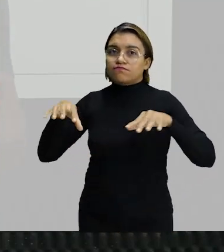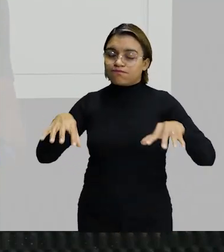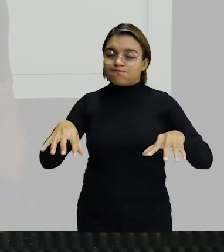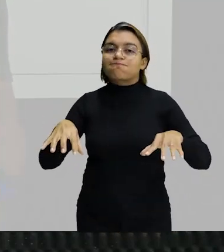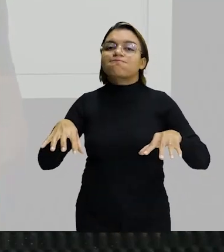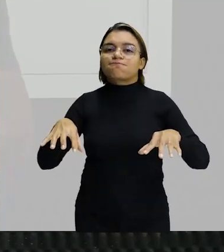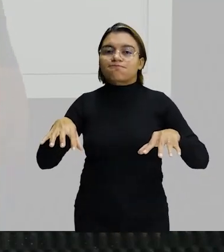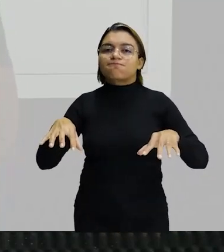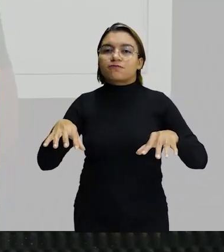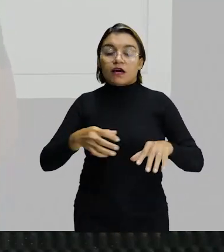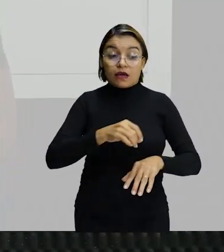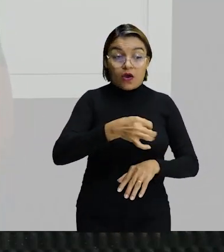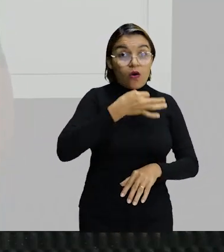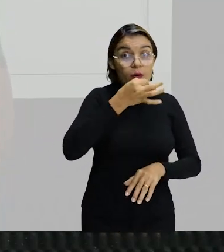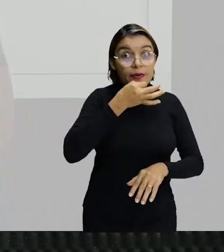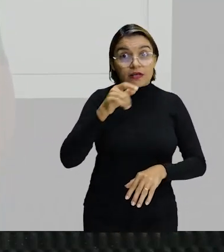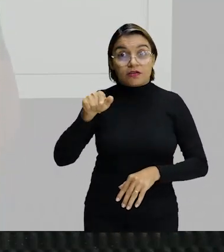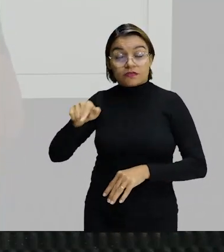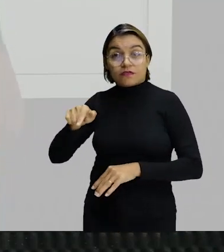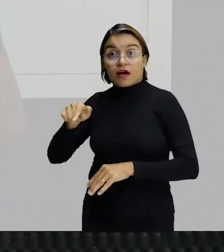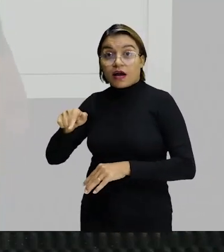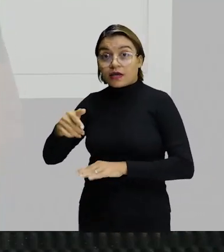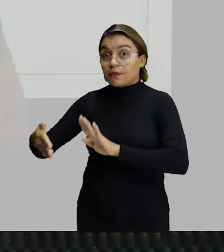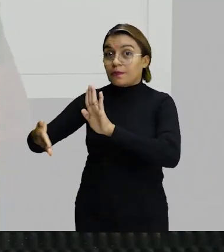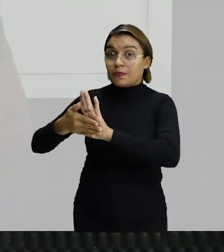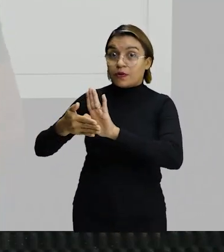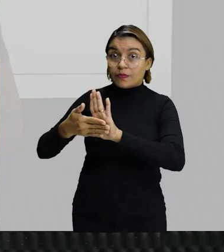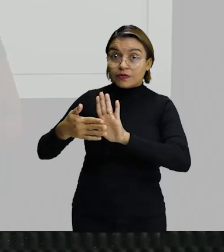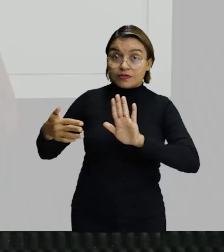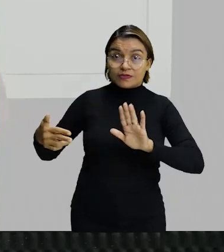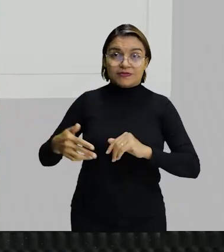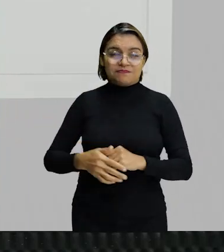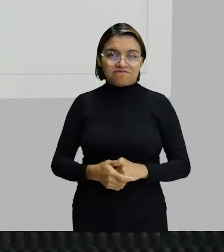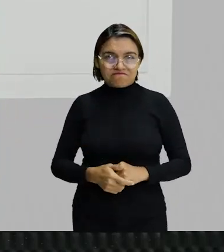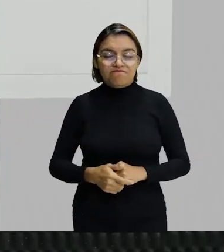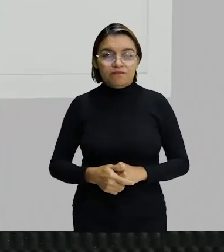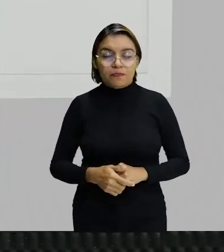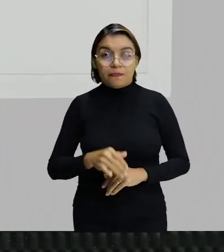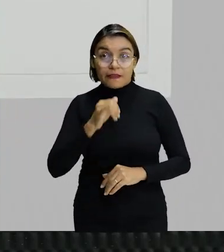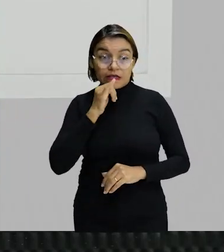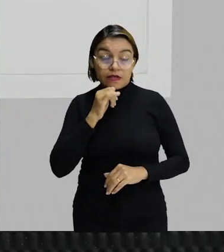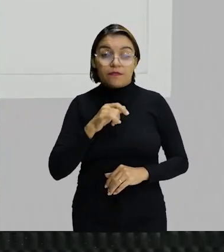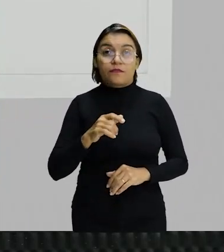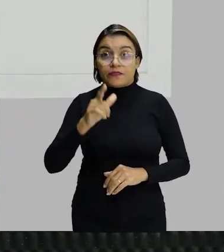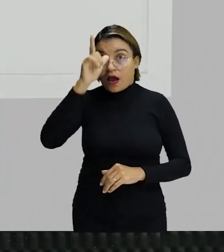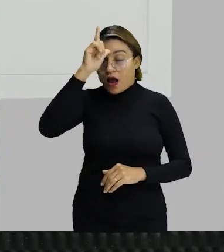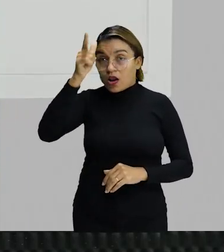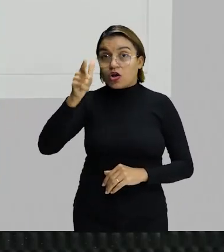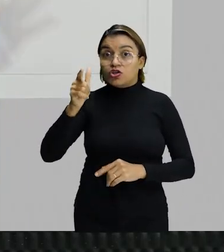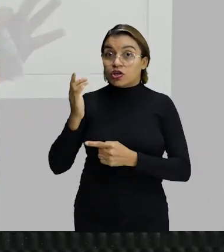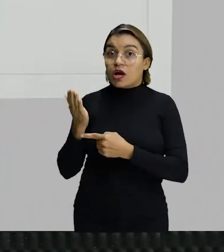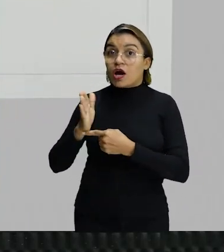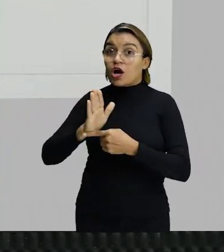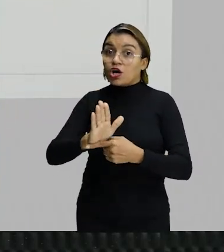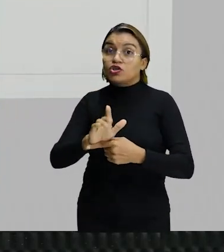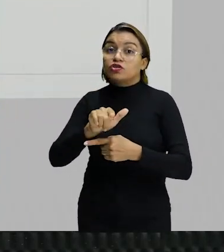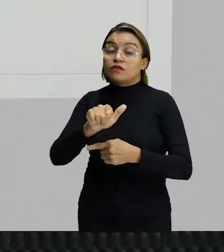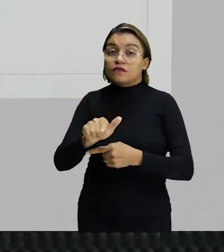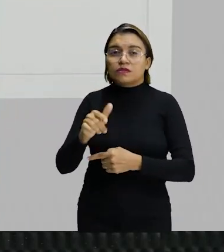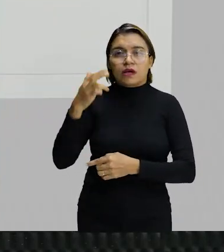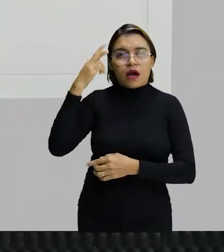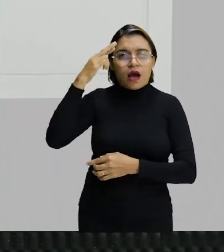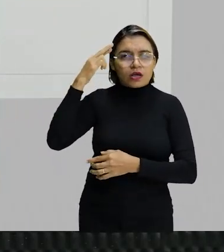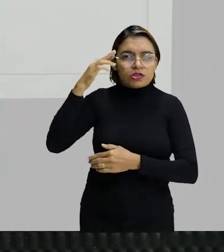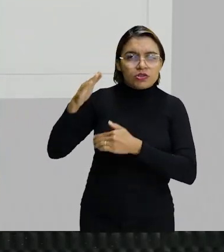validade de proposições. Tá? Então, veja só, a lógica vai te ajudar a estruturar este raciocínio.